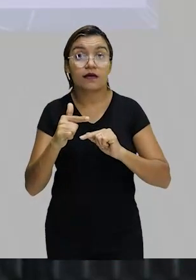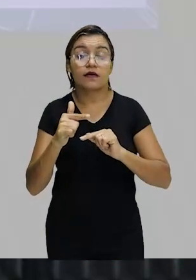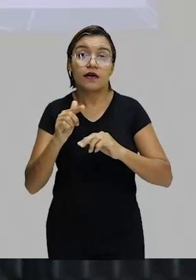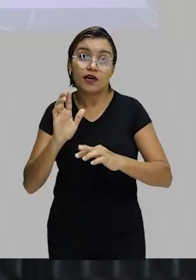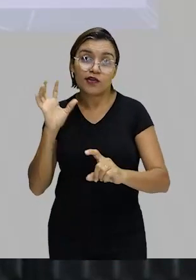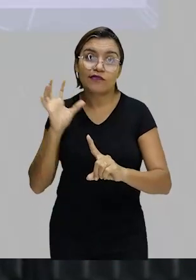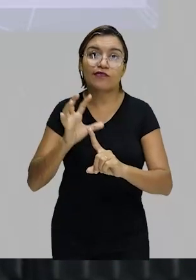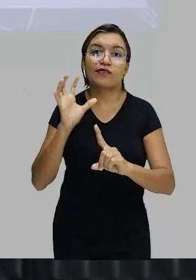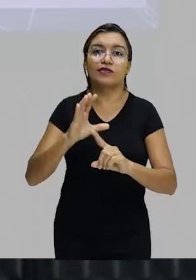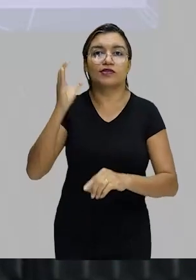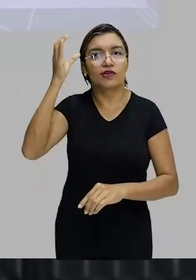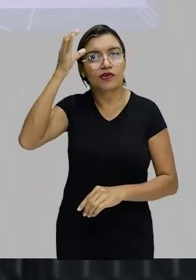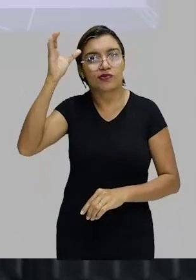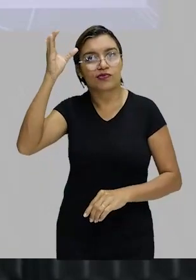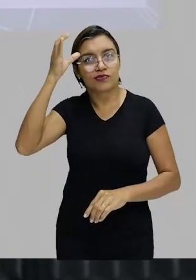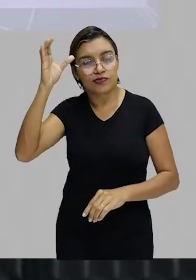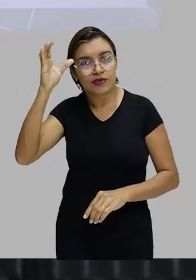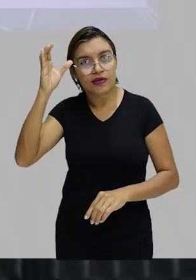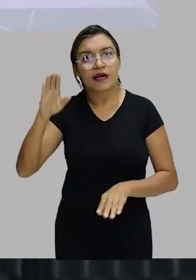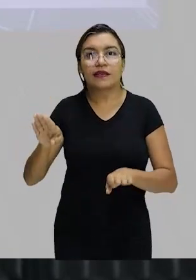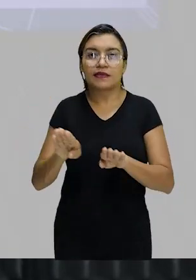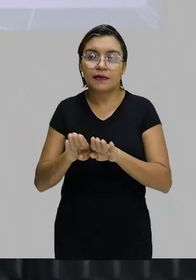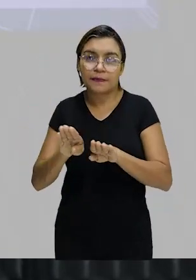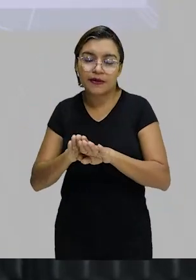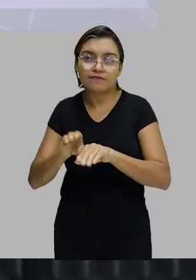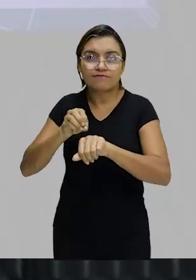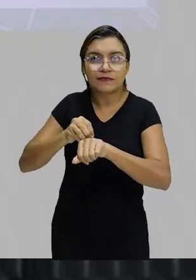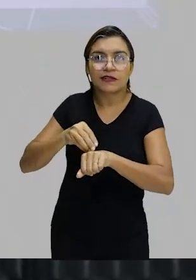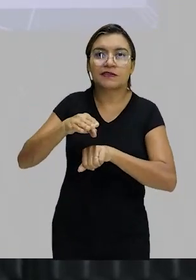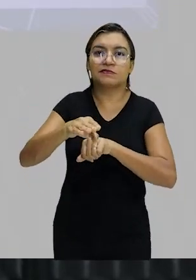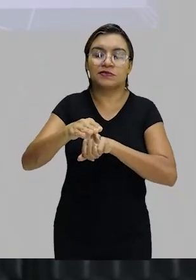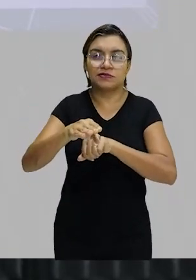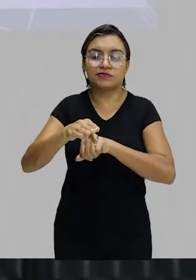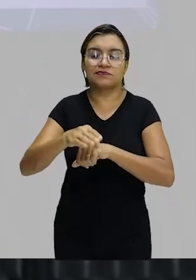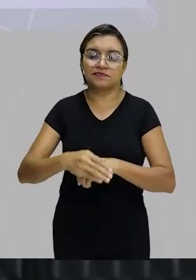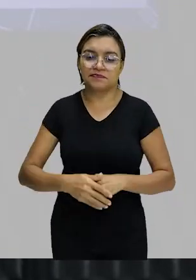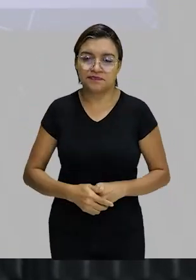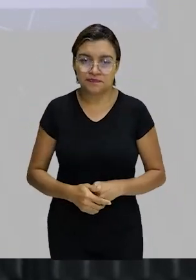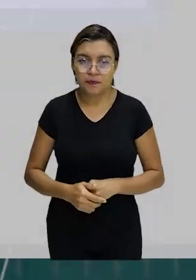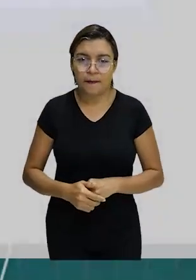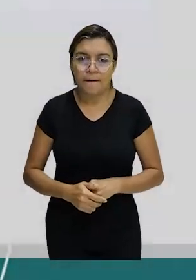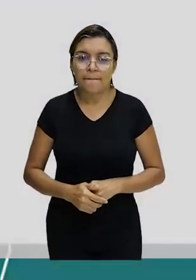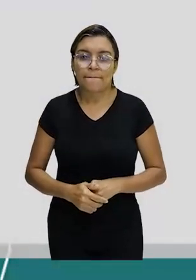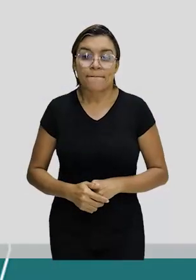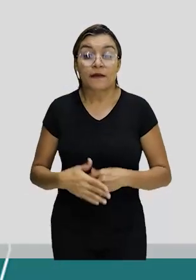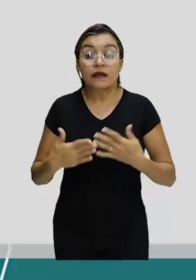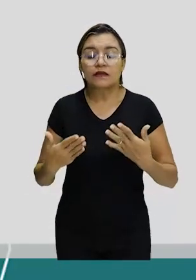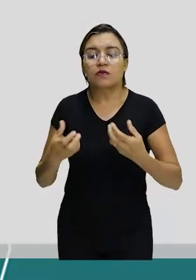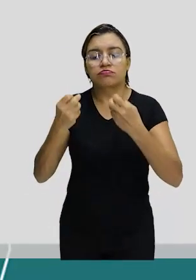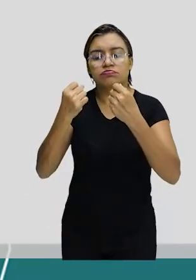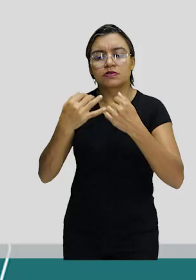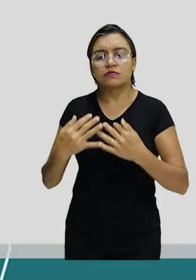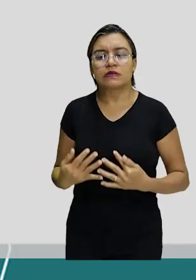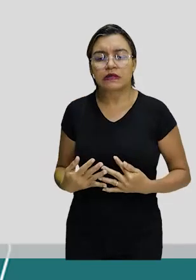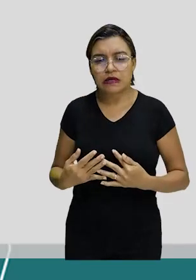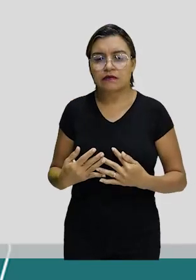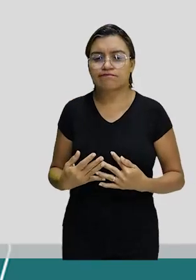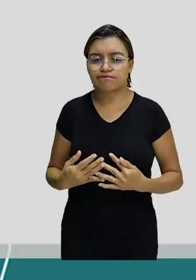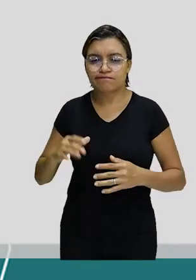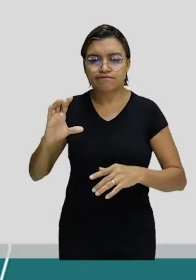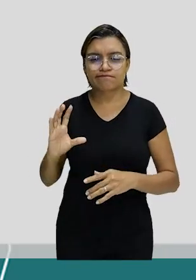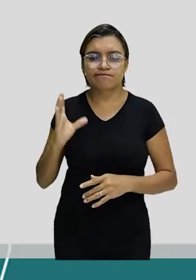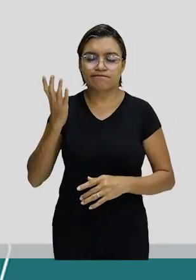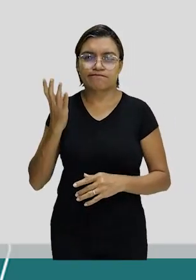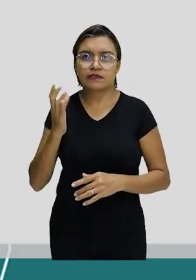o idioma é parte da cultura. Ele transmite a cultura. Tá? Para falar um pouquinho dessa manifestação,